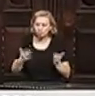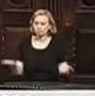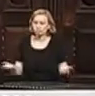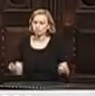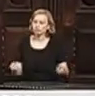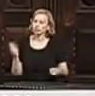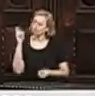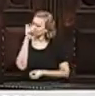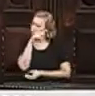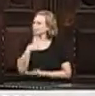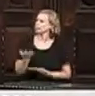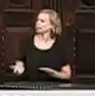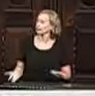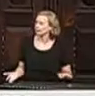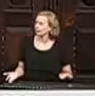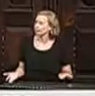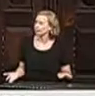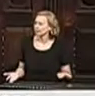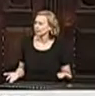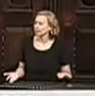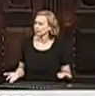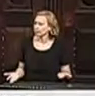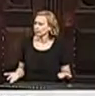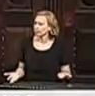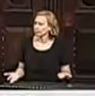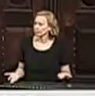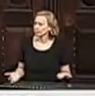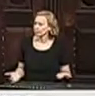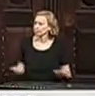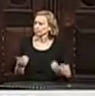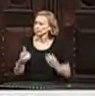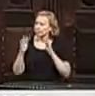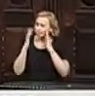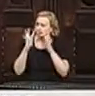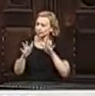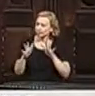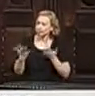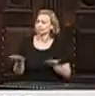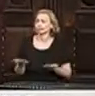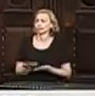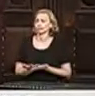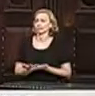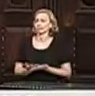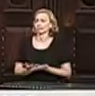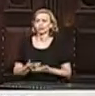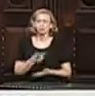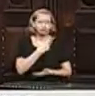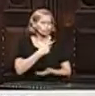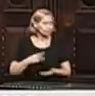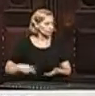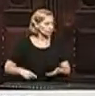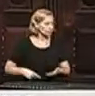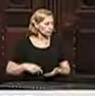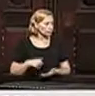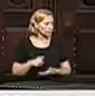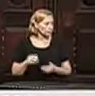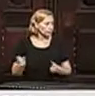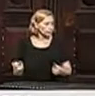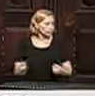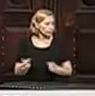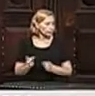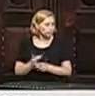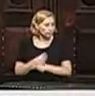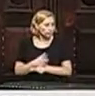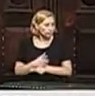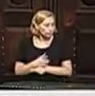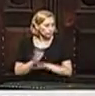difícil, né? Então, a liminar também urge. Por isso, senhora presidente, encerro dizendo que